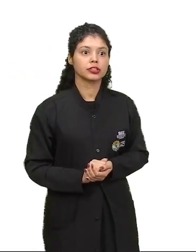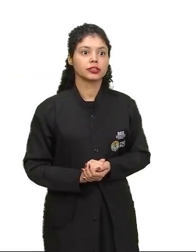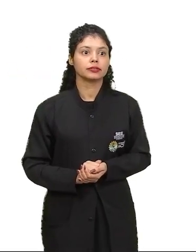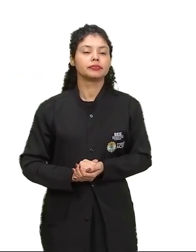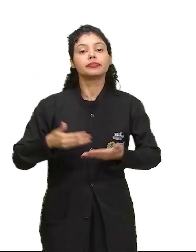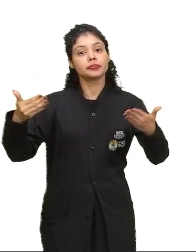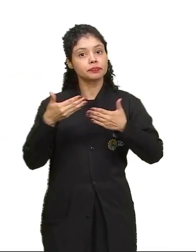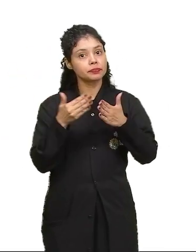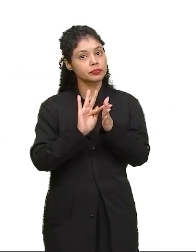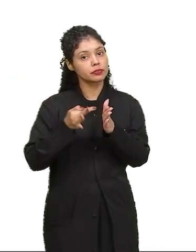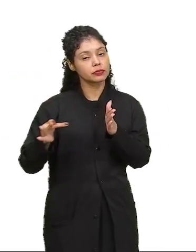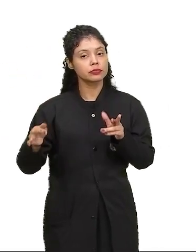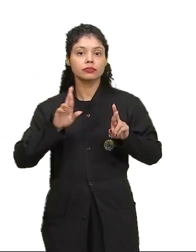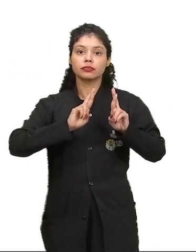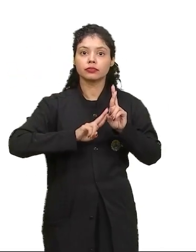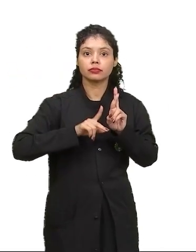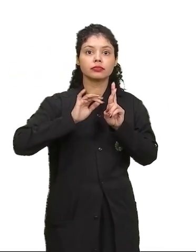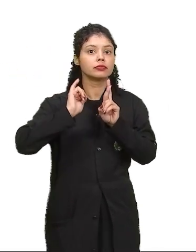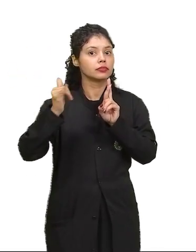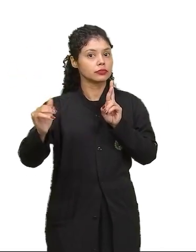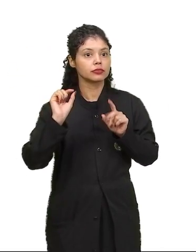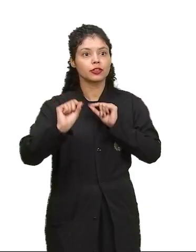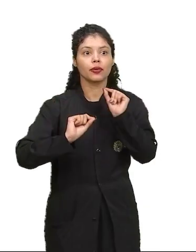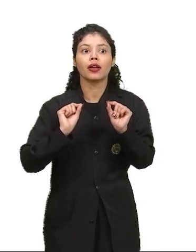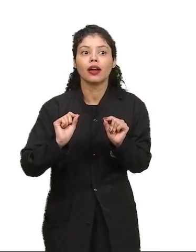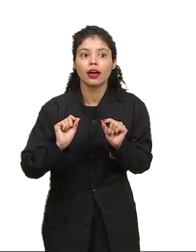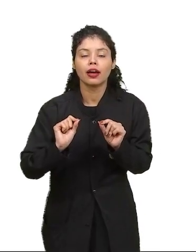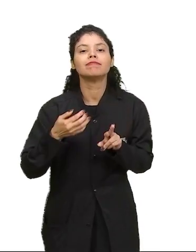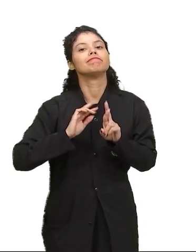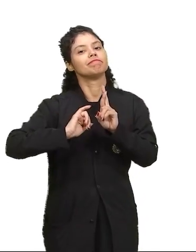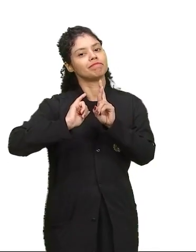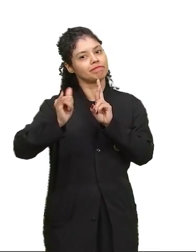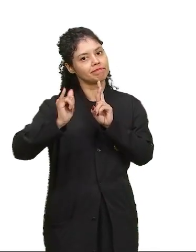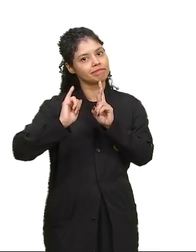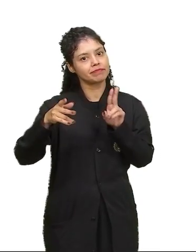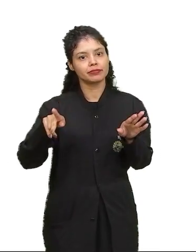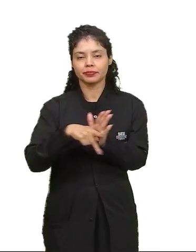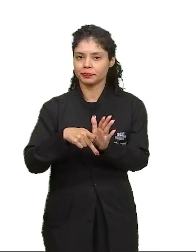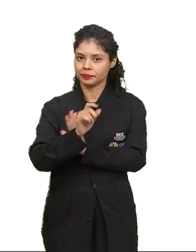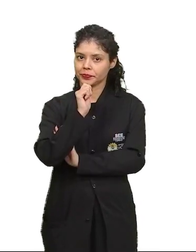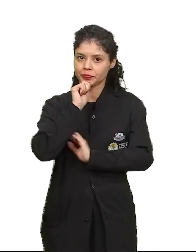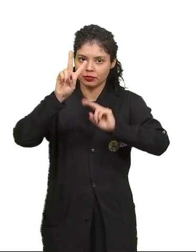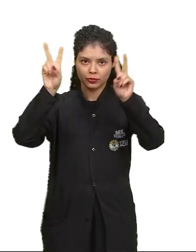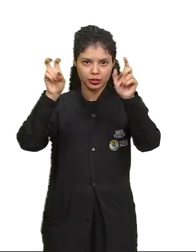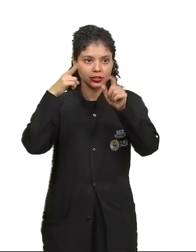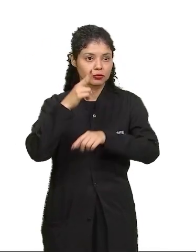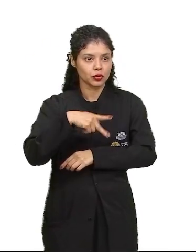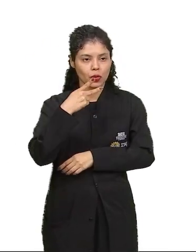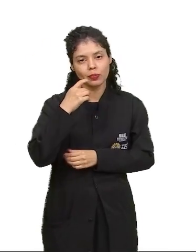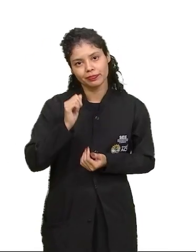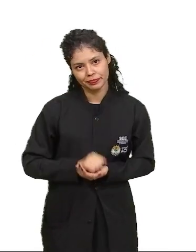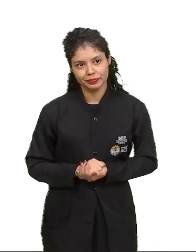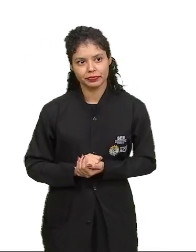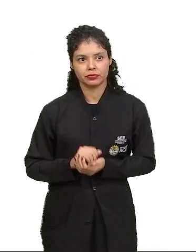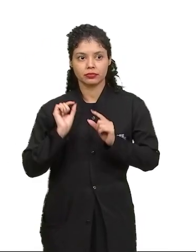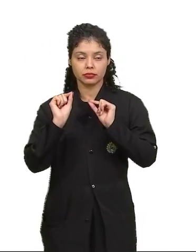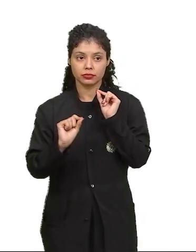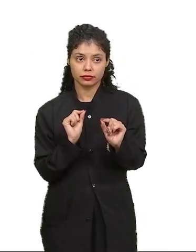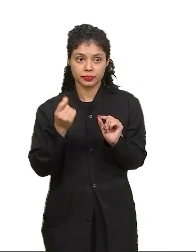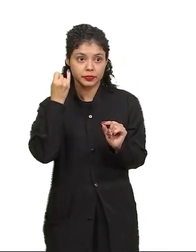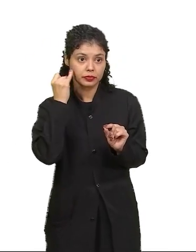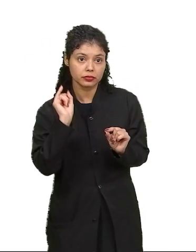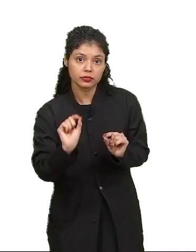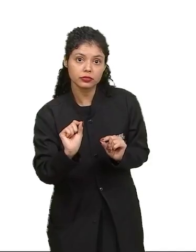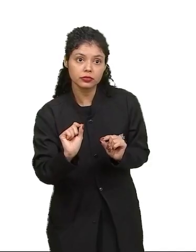Função referencial, fácil também, porque o foco dela vai ser no referente, no referencial, como a gente conversou. A ideia é que